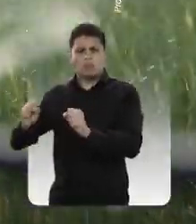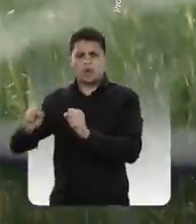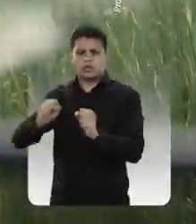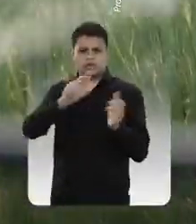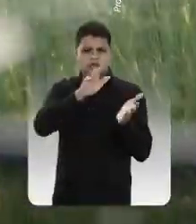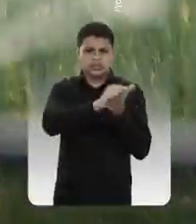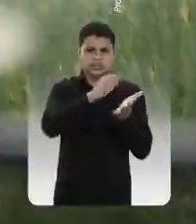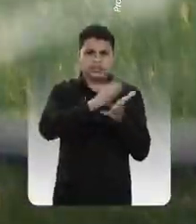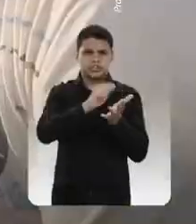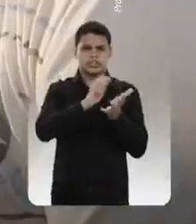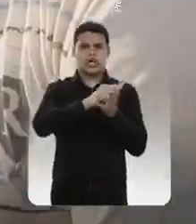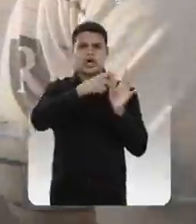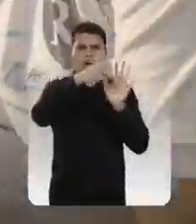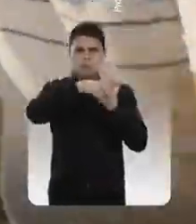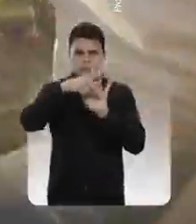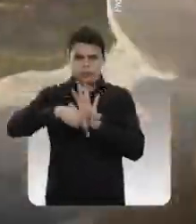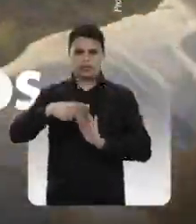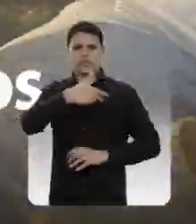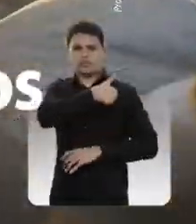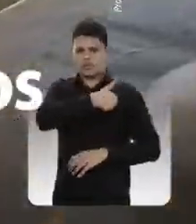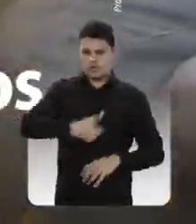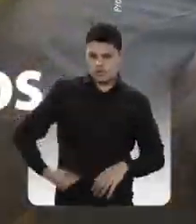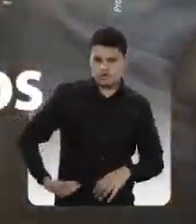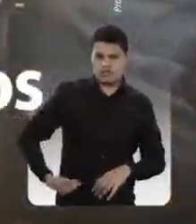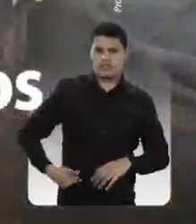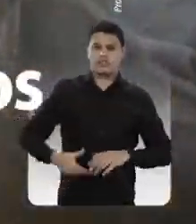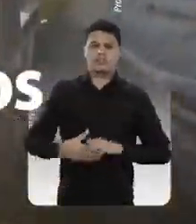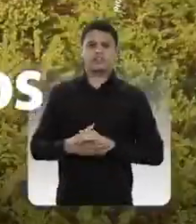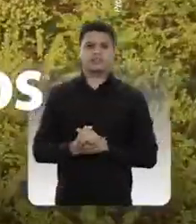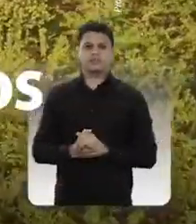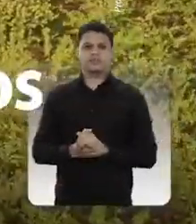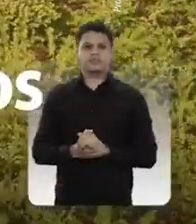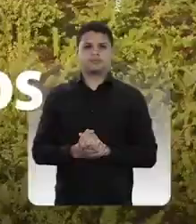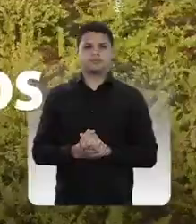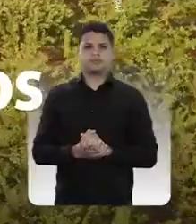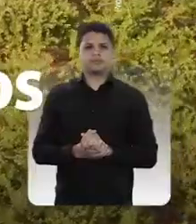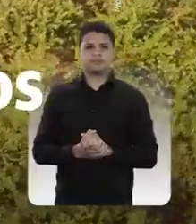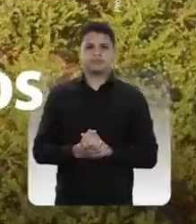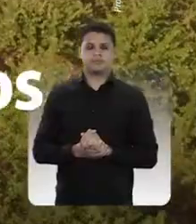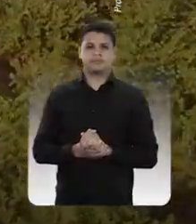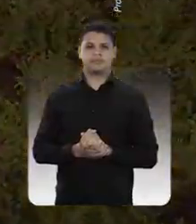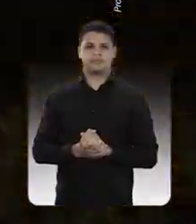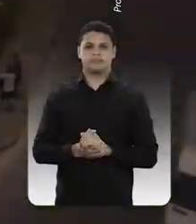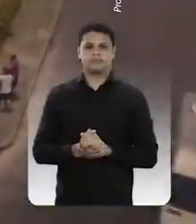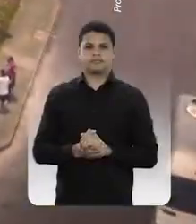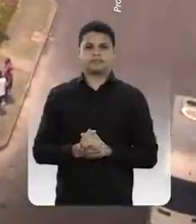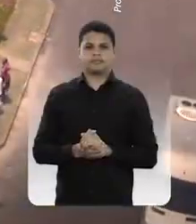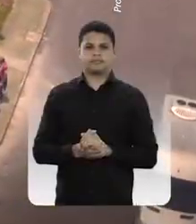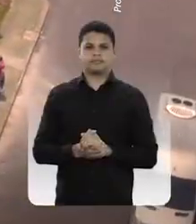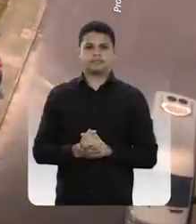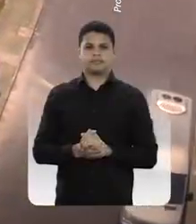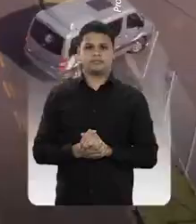com o título, acesso aos benefícios e financiamentos do governo.